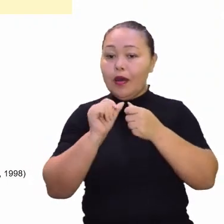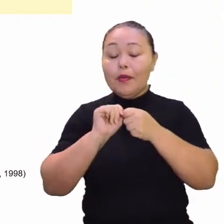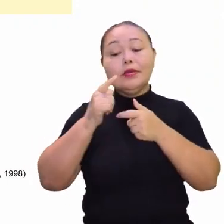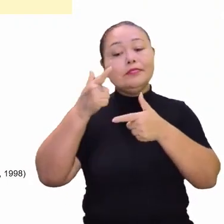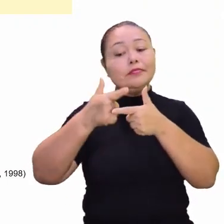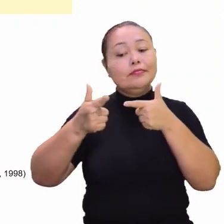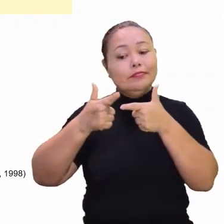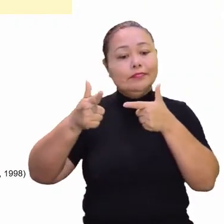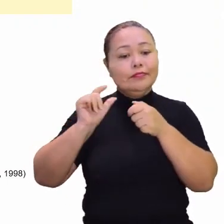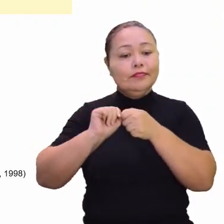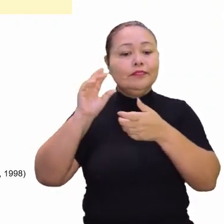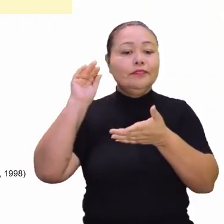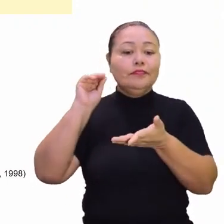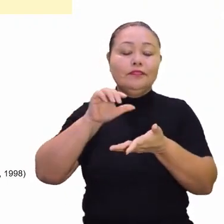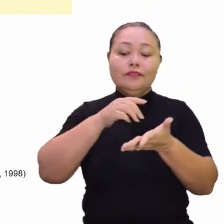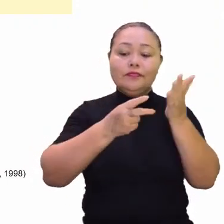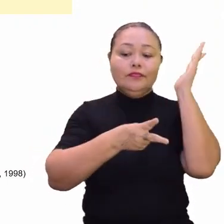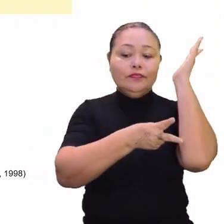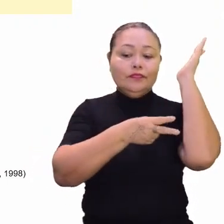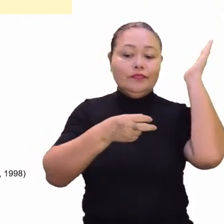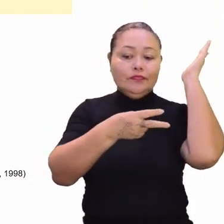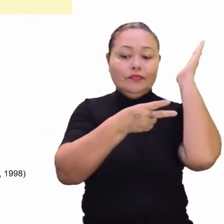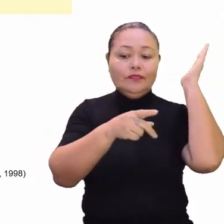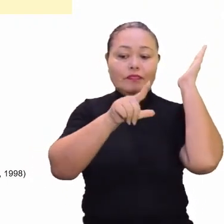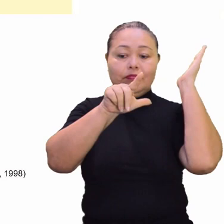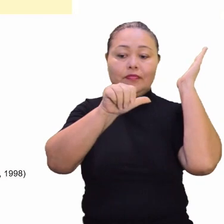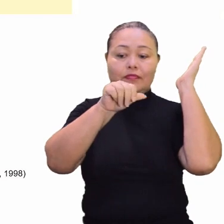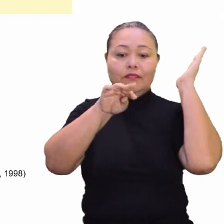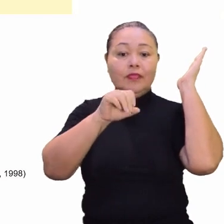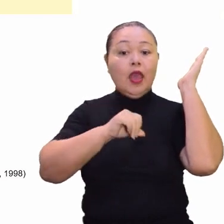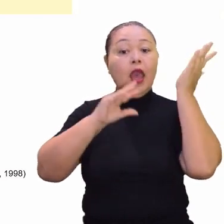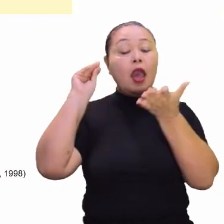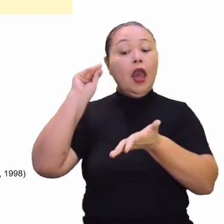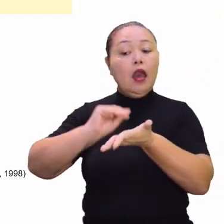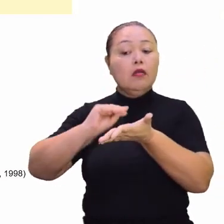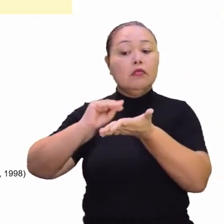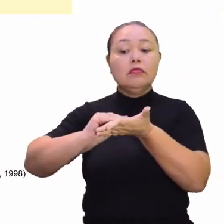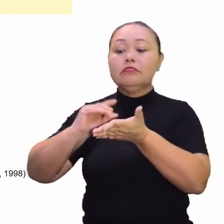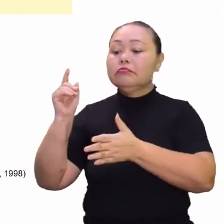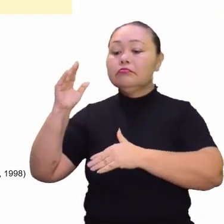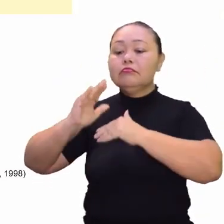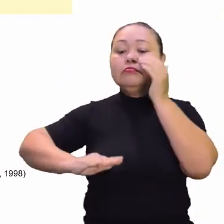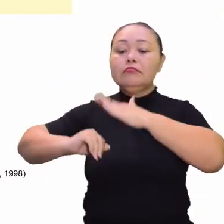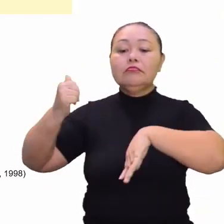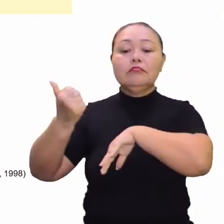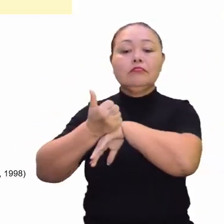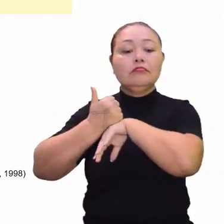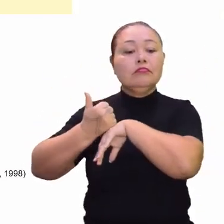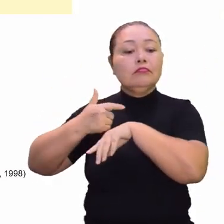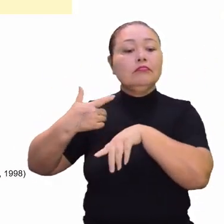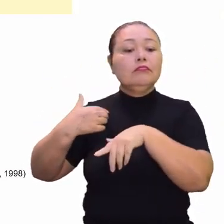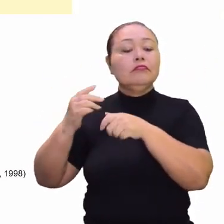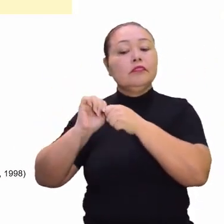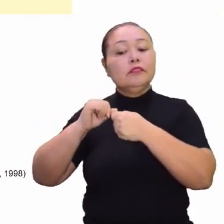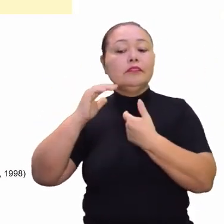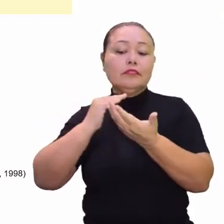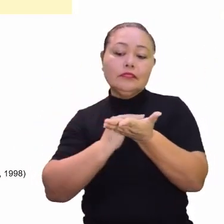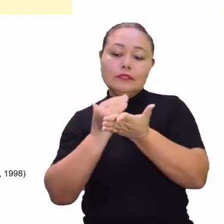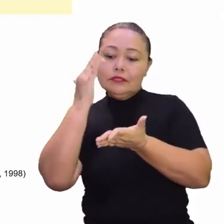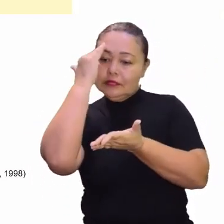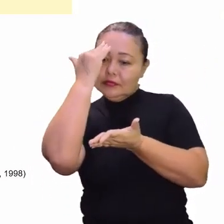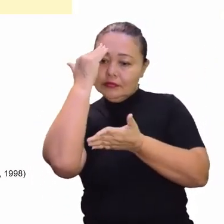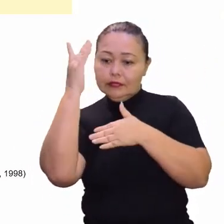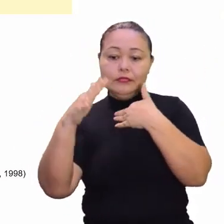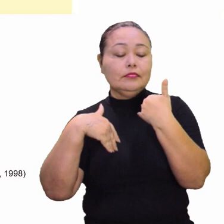extração do látex, a falta de mão de obra. E aí a gente vai começar a entender como foi todo esse processo